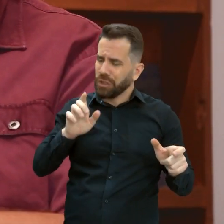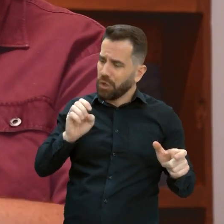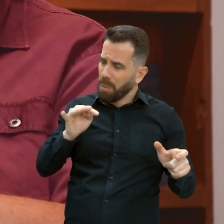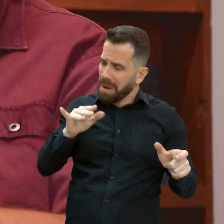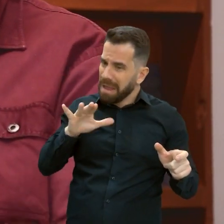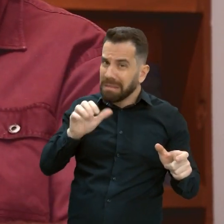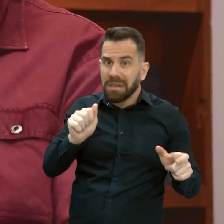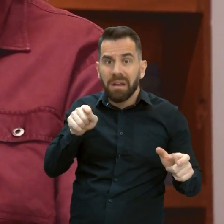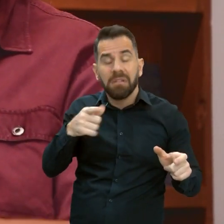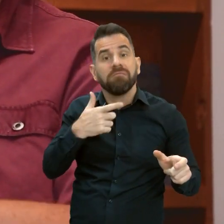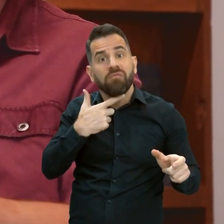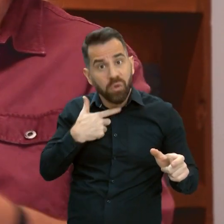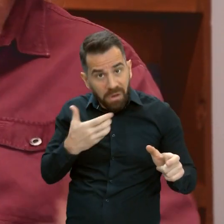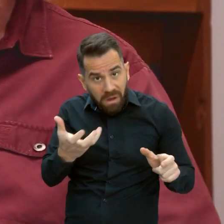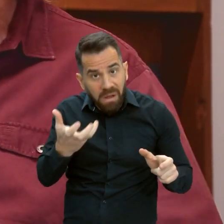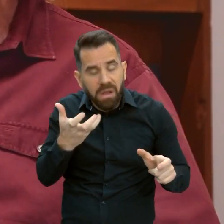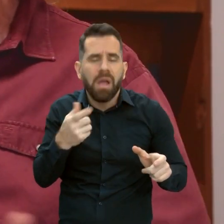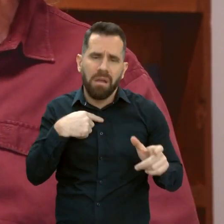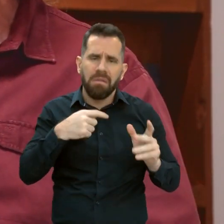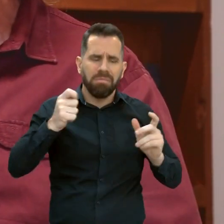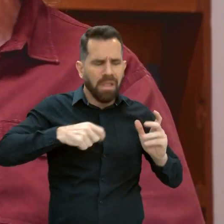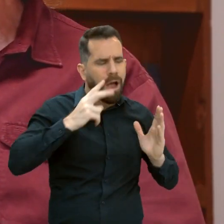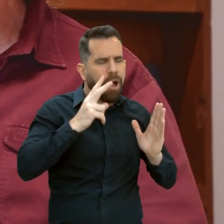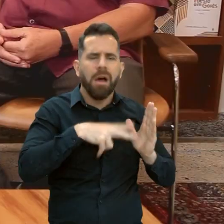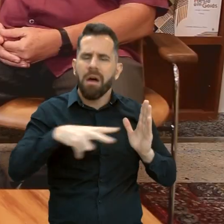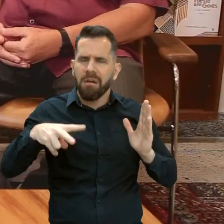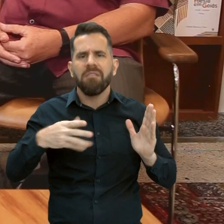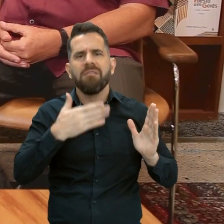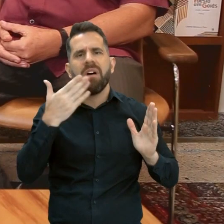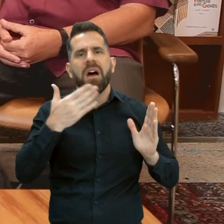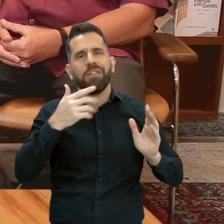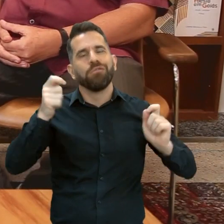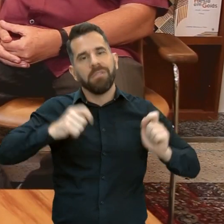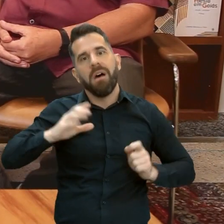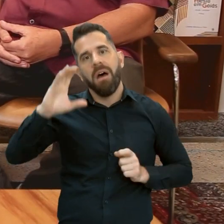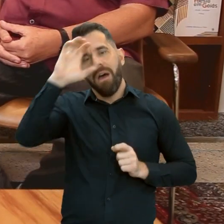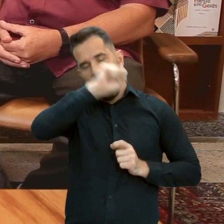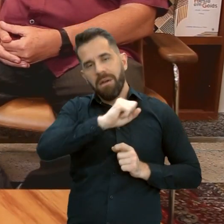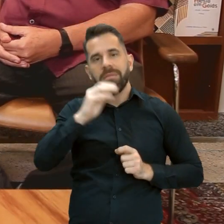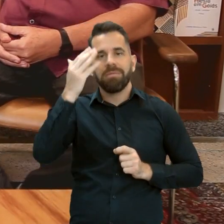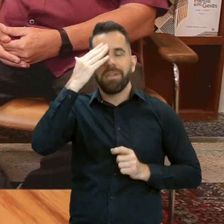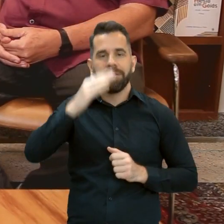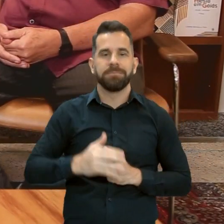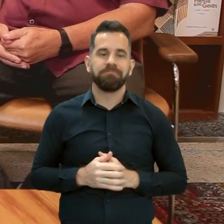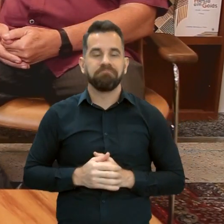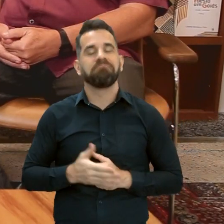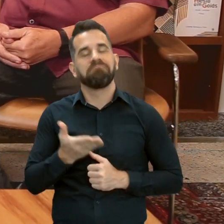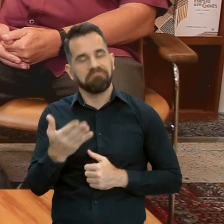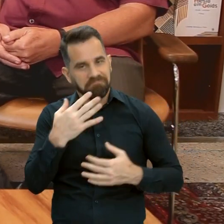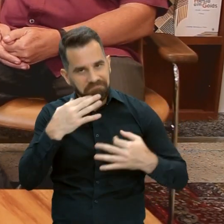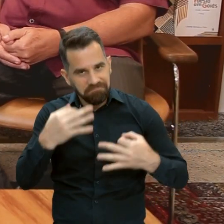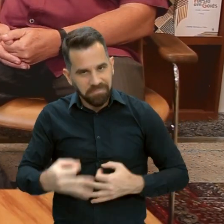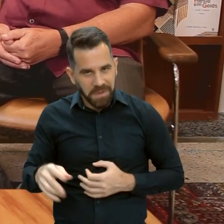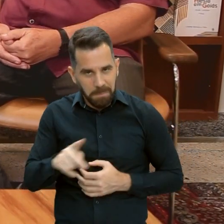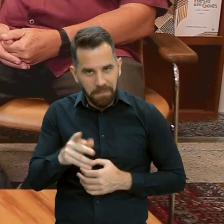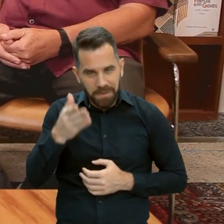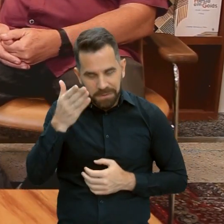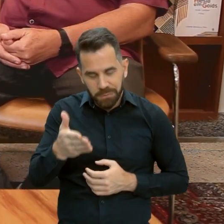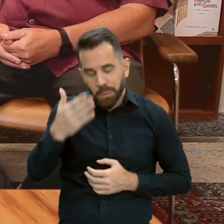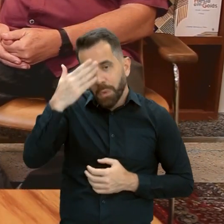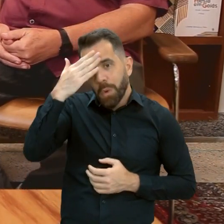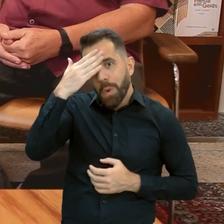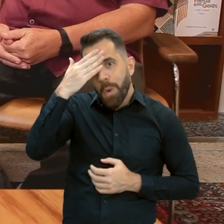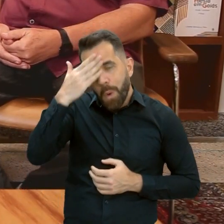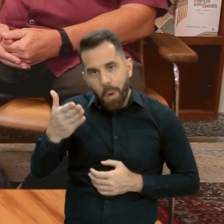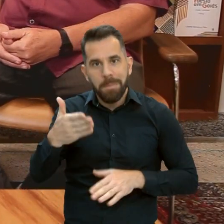ler e entender a geometria na sua plenitude hoje. Perfeito, professor Brian Hall. Muito obrigada por